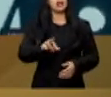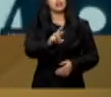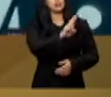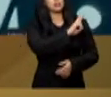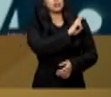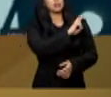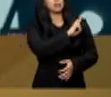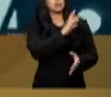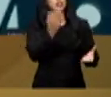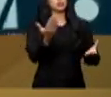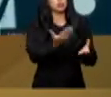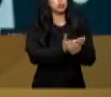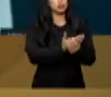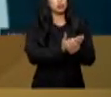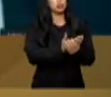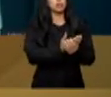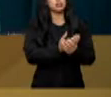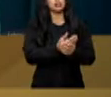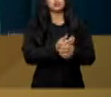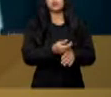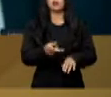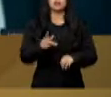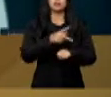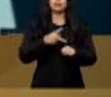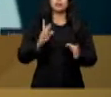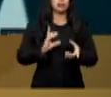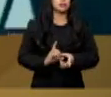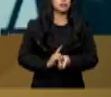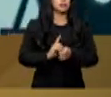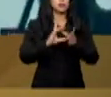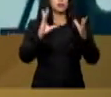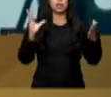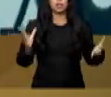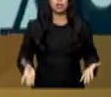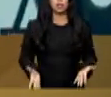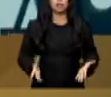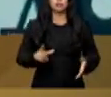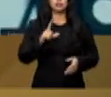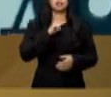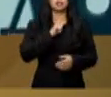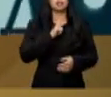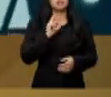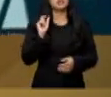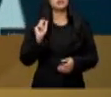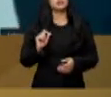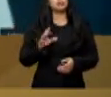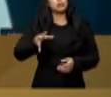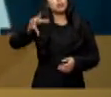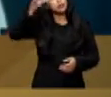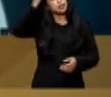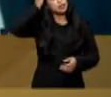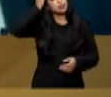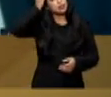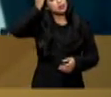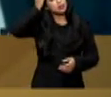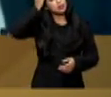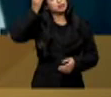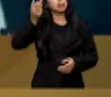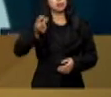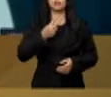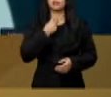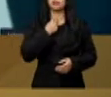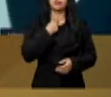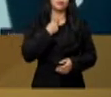medula do Estado Democrático de Direito e direciona no sentido de não se